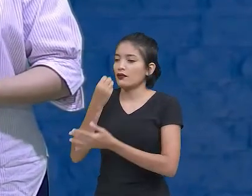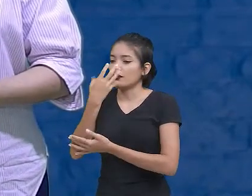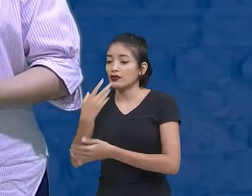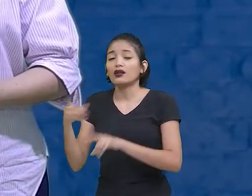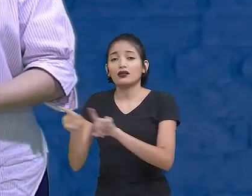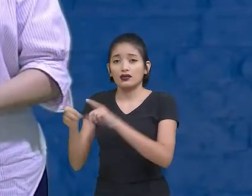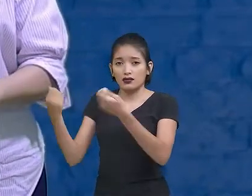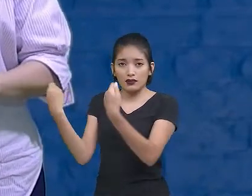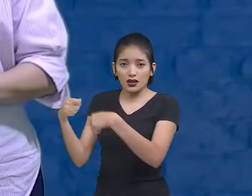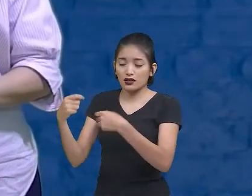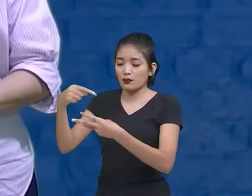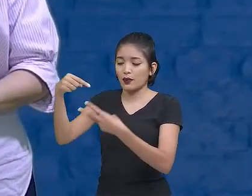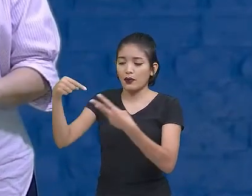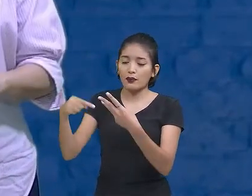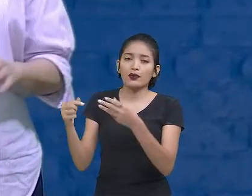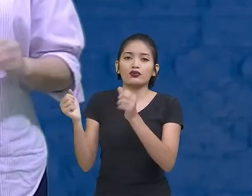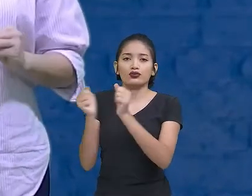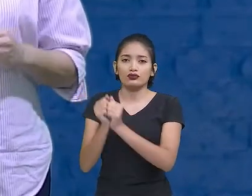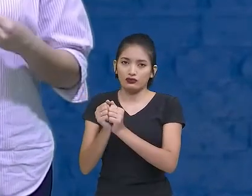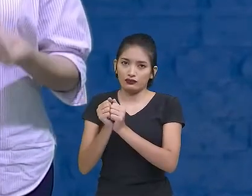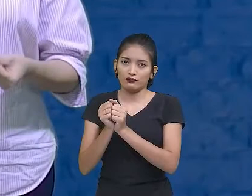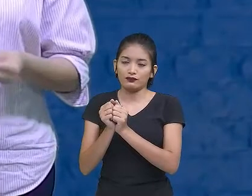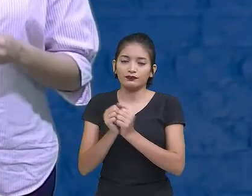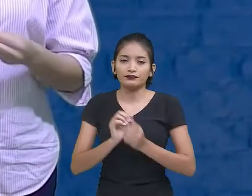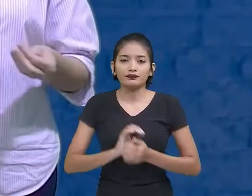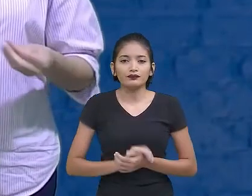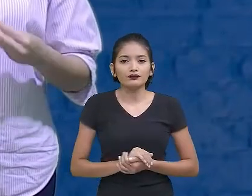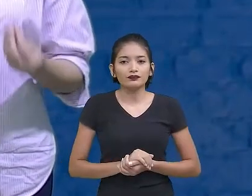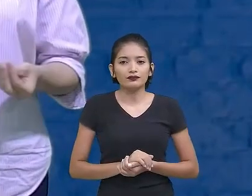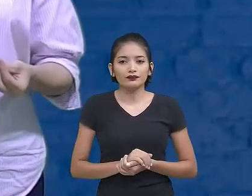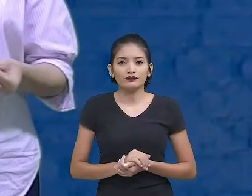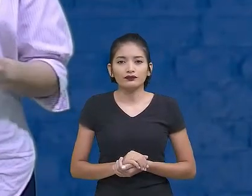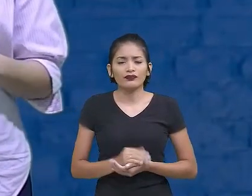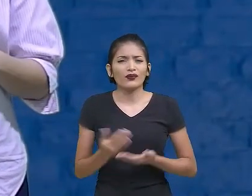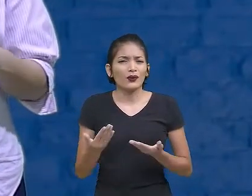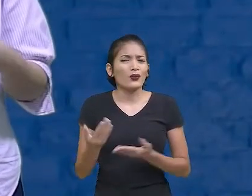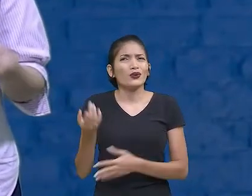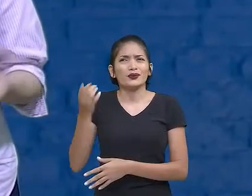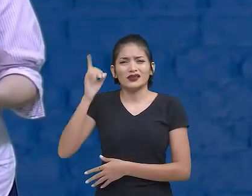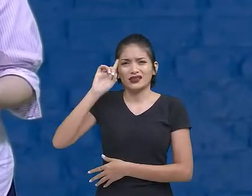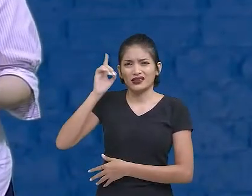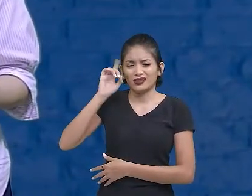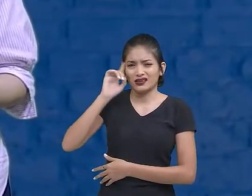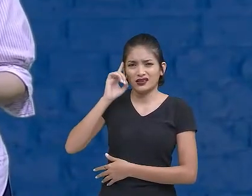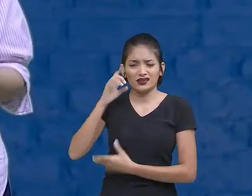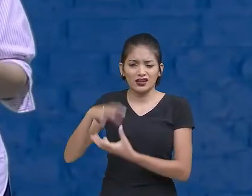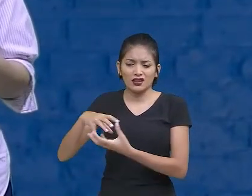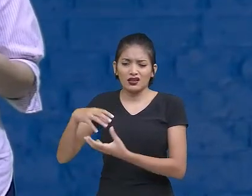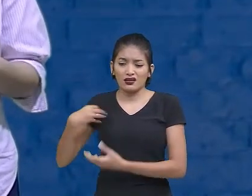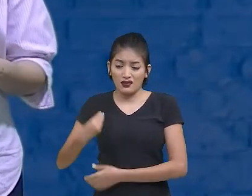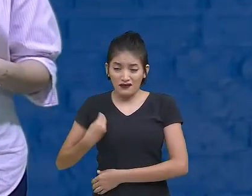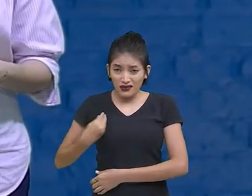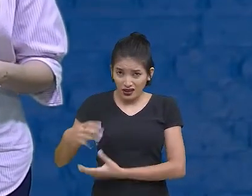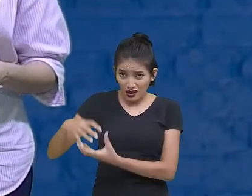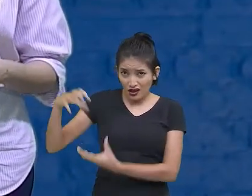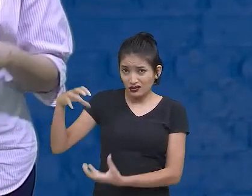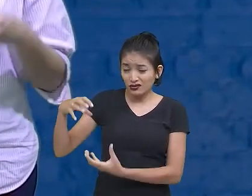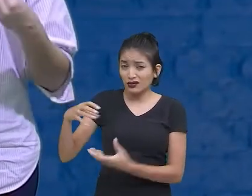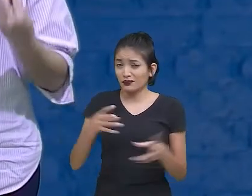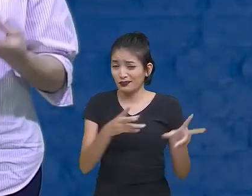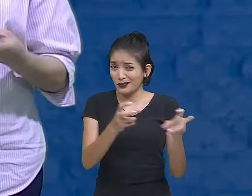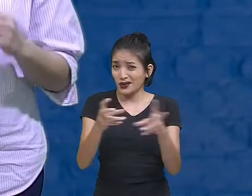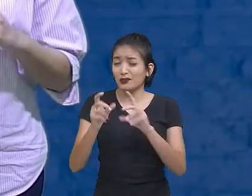necessidade, né? Então, hoje em dia, até na vida adulta, se a gente for prestar atenção, tem